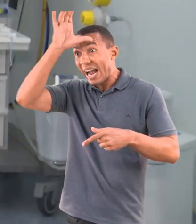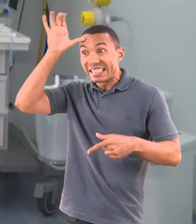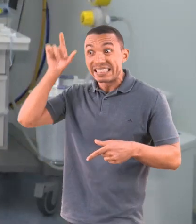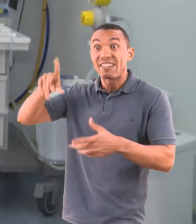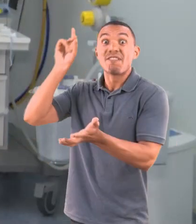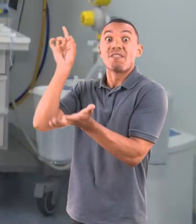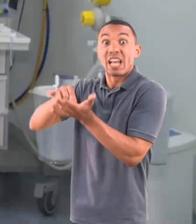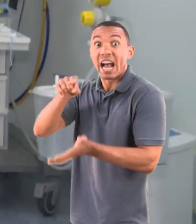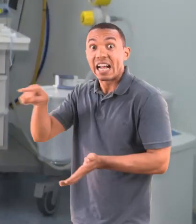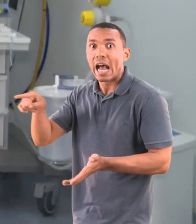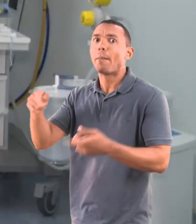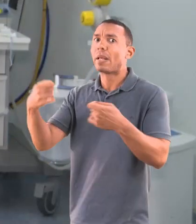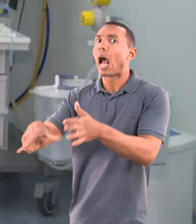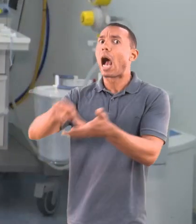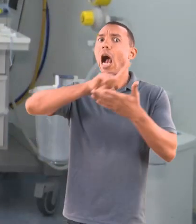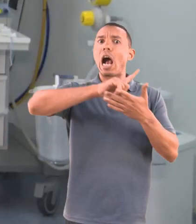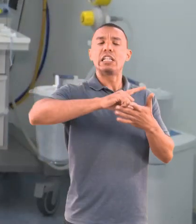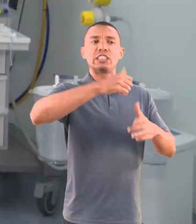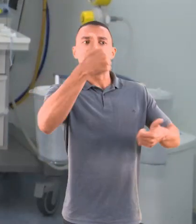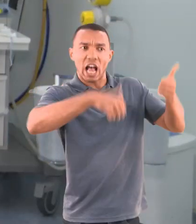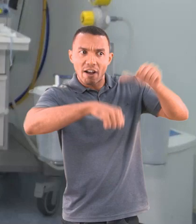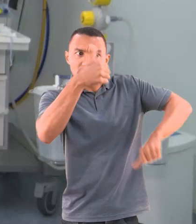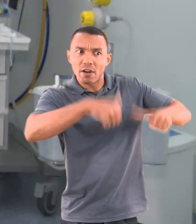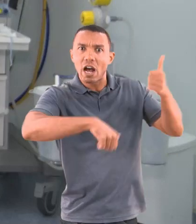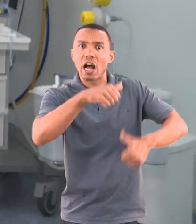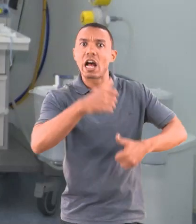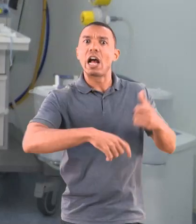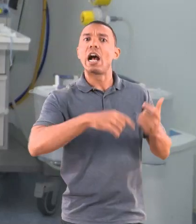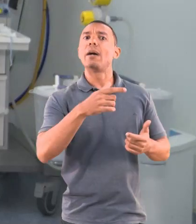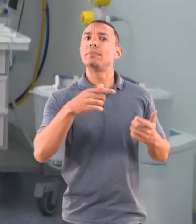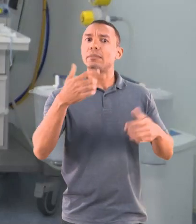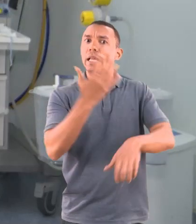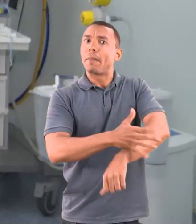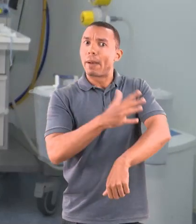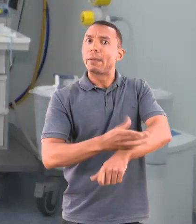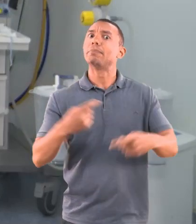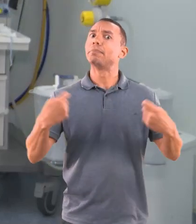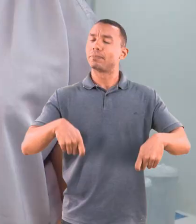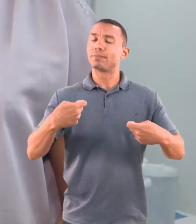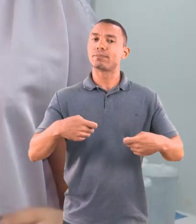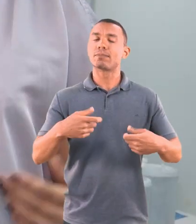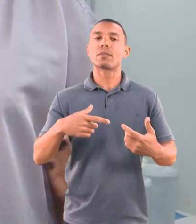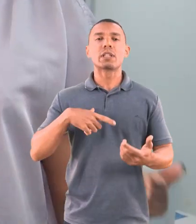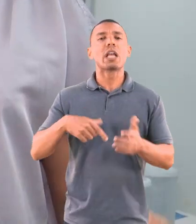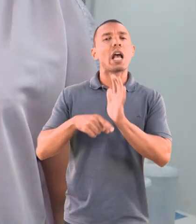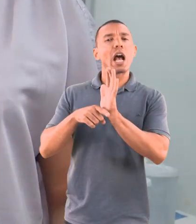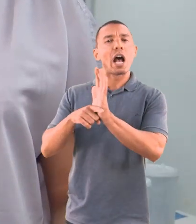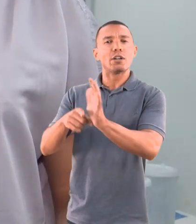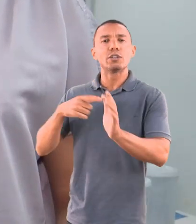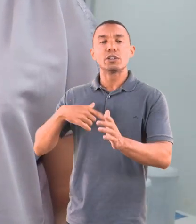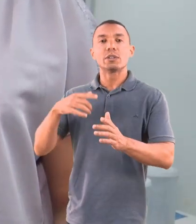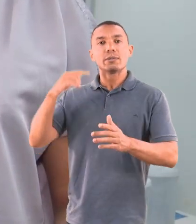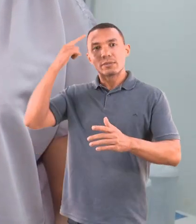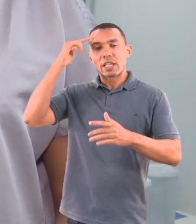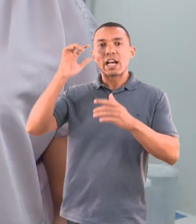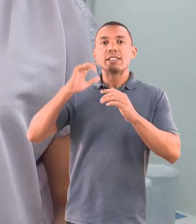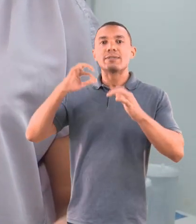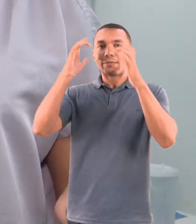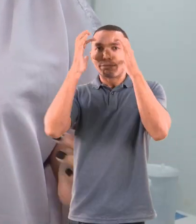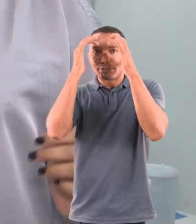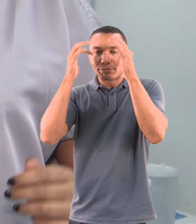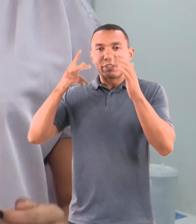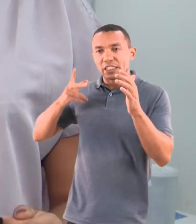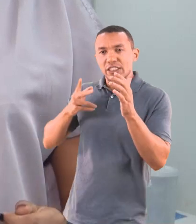com pacientes de verdade, tem que ser propriamente validada em um contexto clínico também. Além de benefícios como o aumento